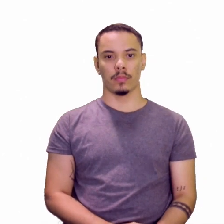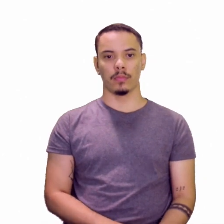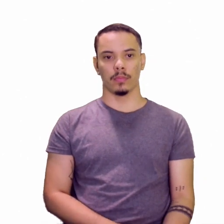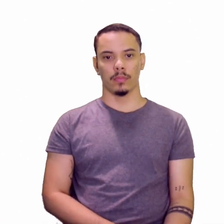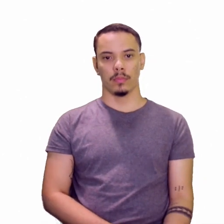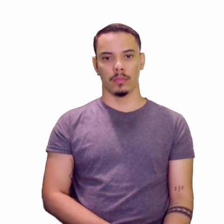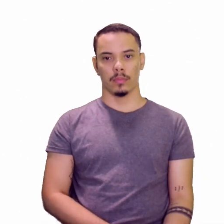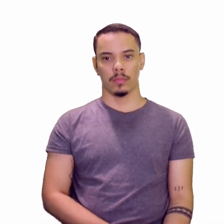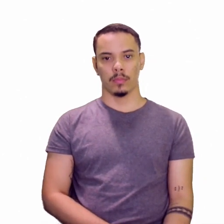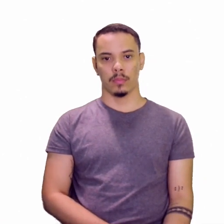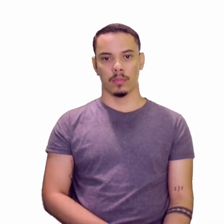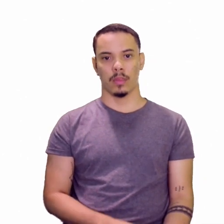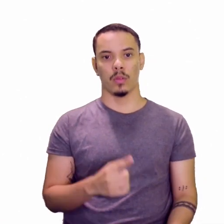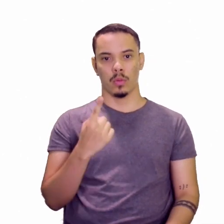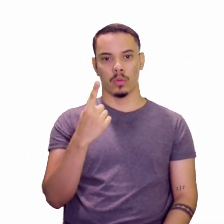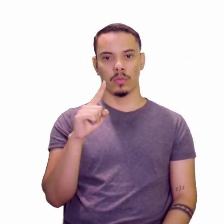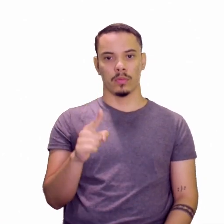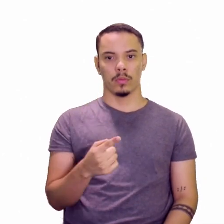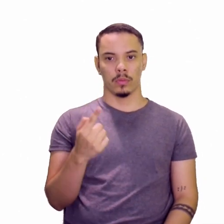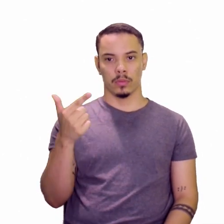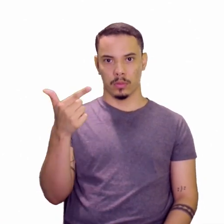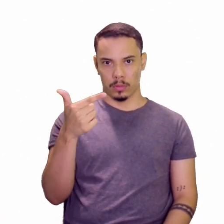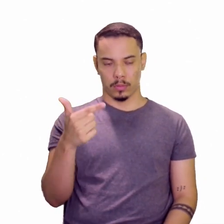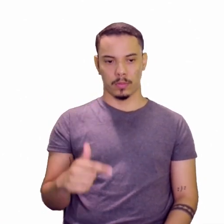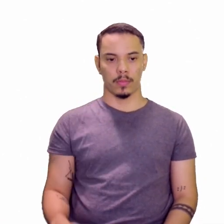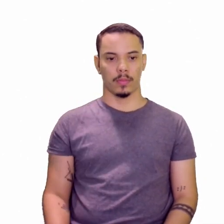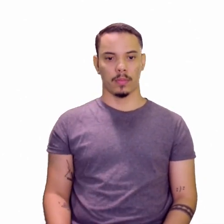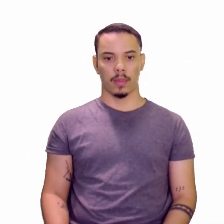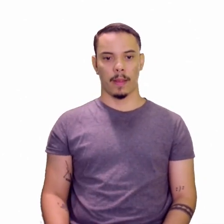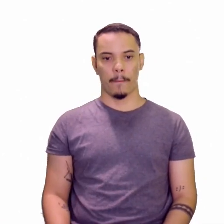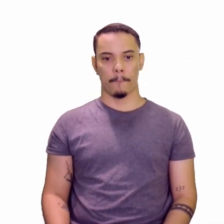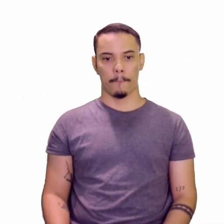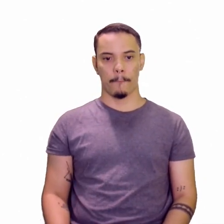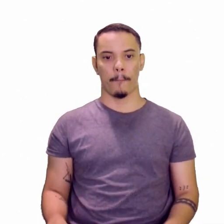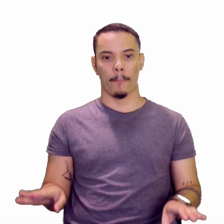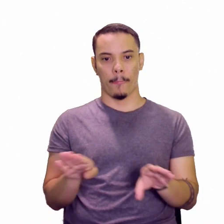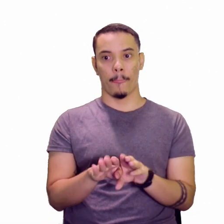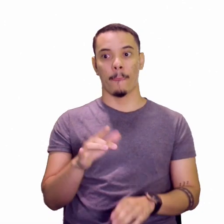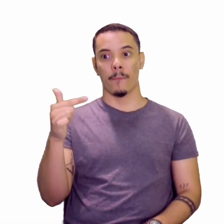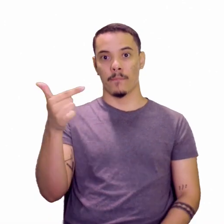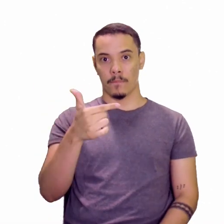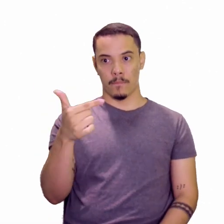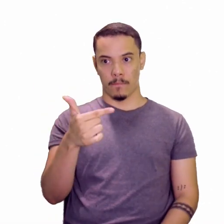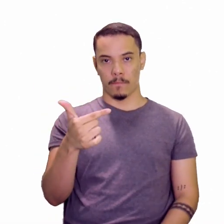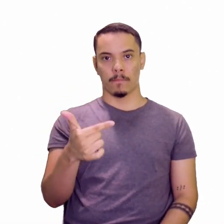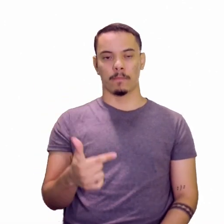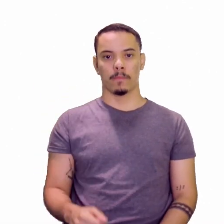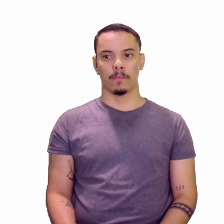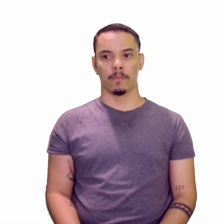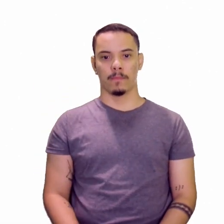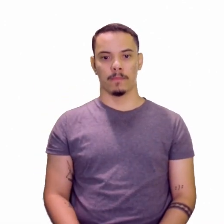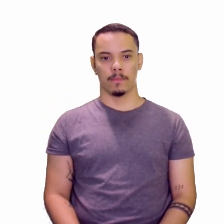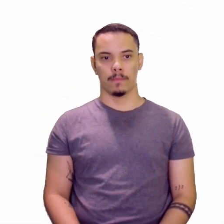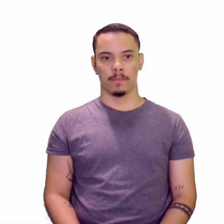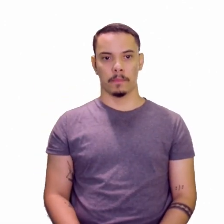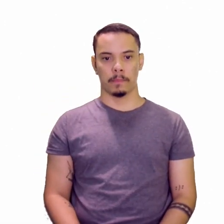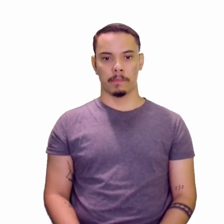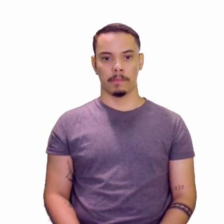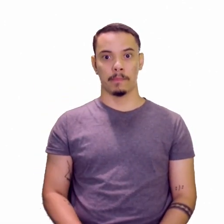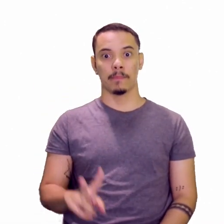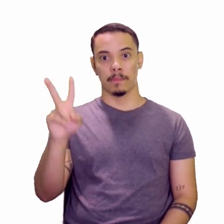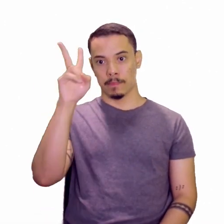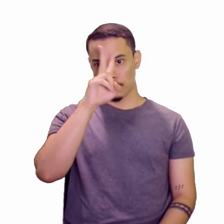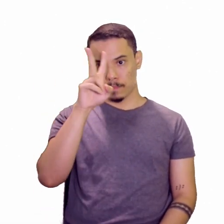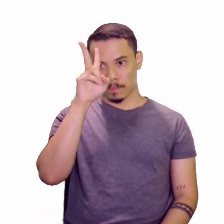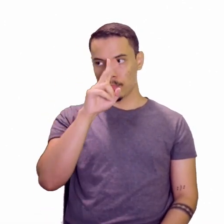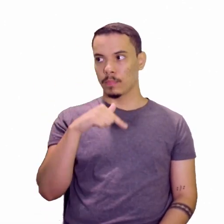dar 1,2, né? Exatamente. Olha lá. E no segundo trecho... Opa, ficou em cima aqui. Lembrando que